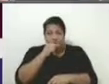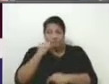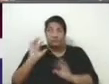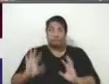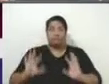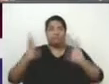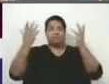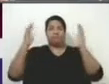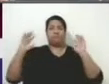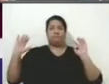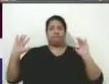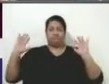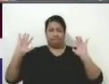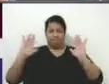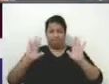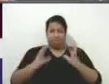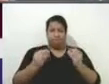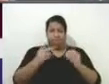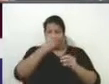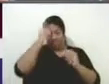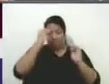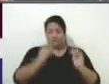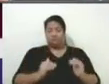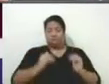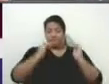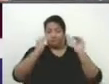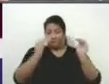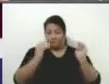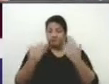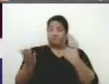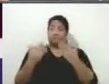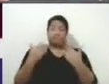estavam presentes e poder falar com as nossas crianças.